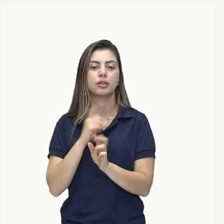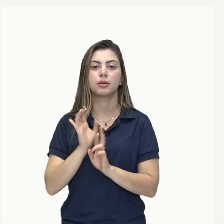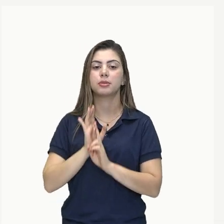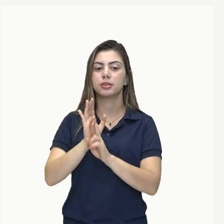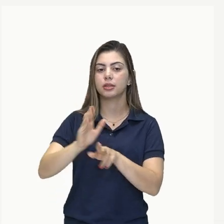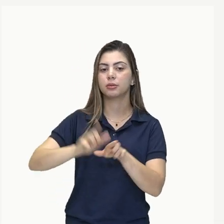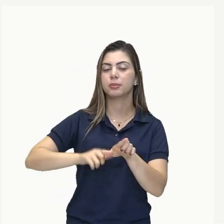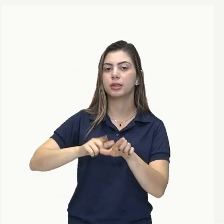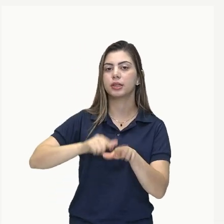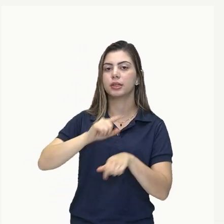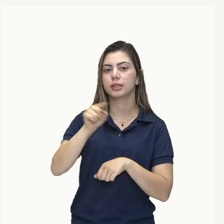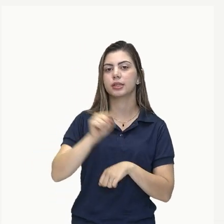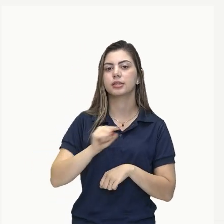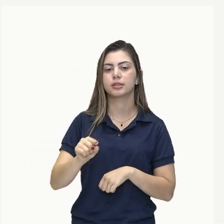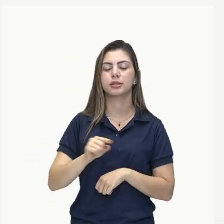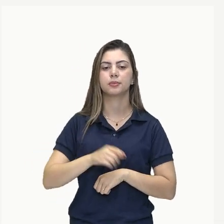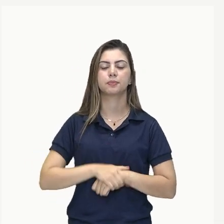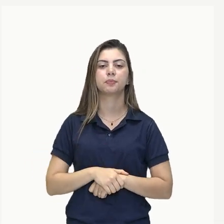Aquelas operações.